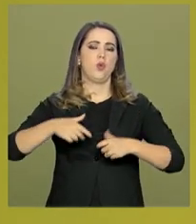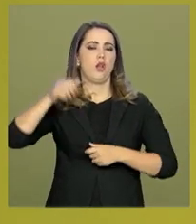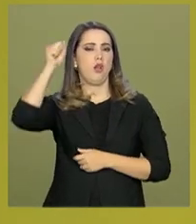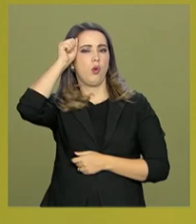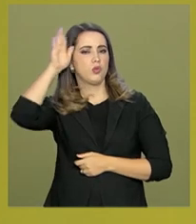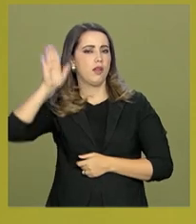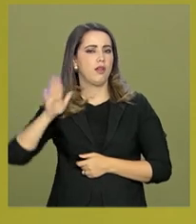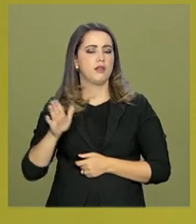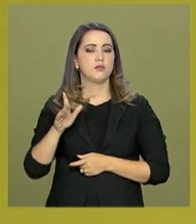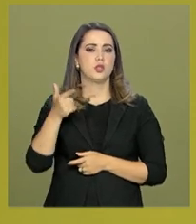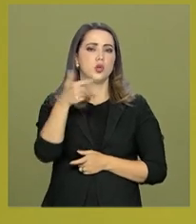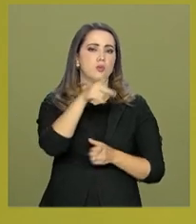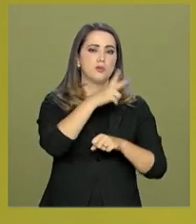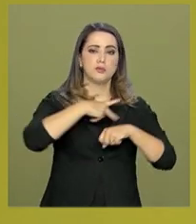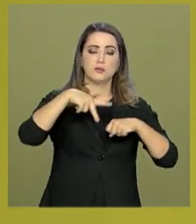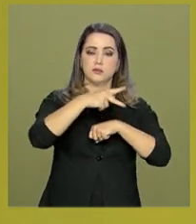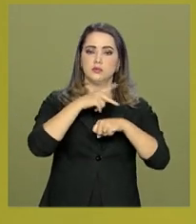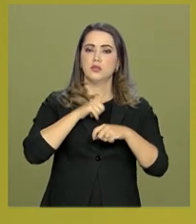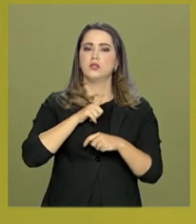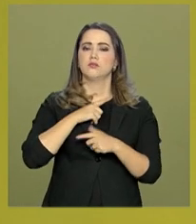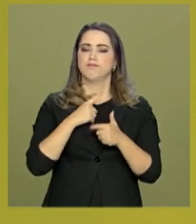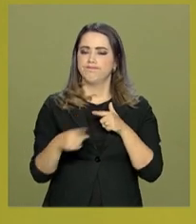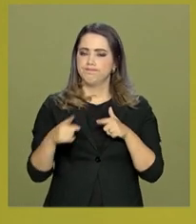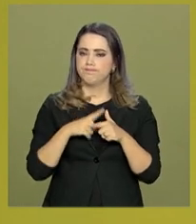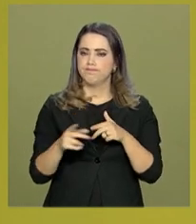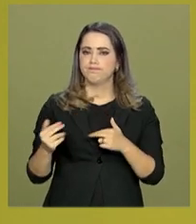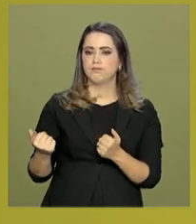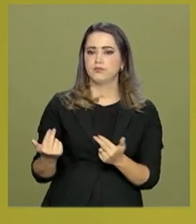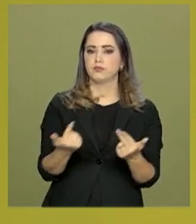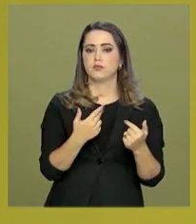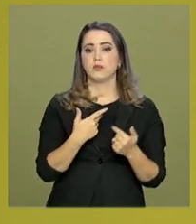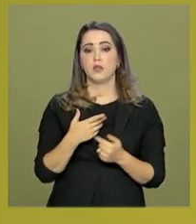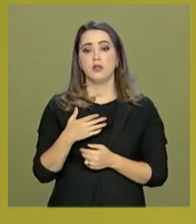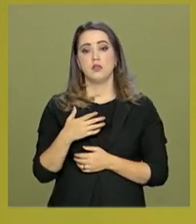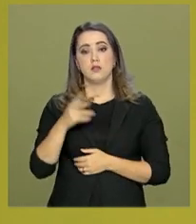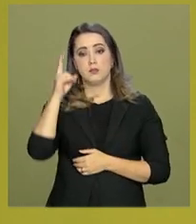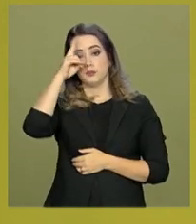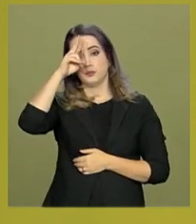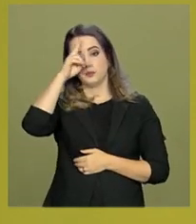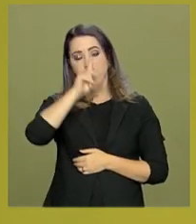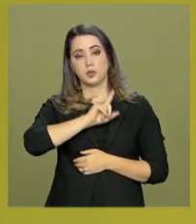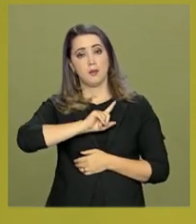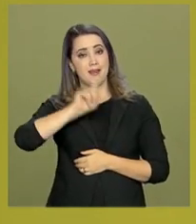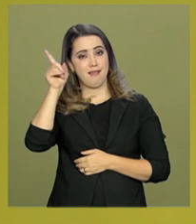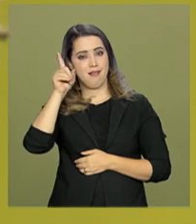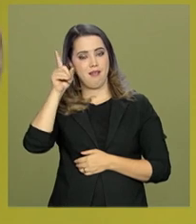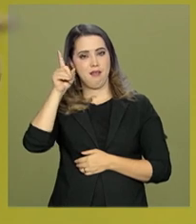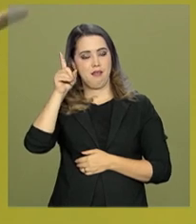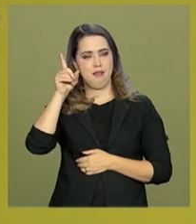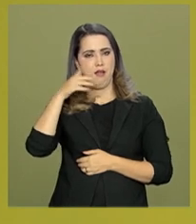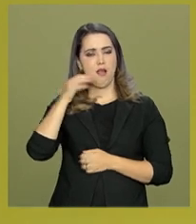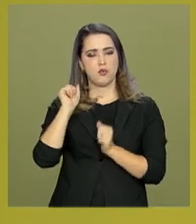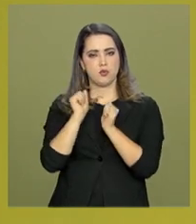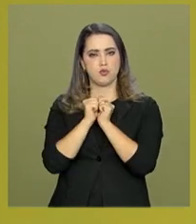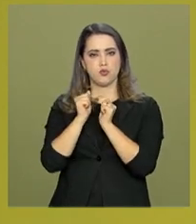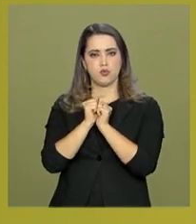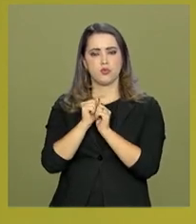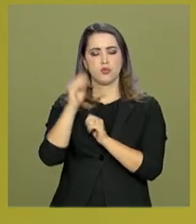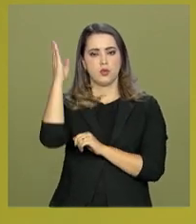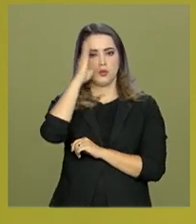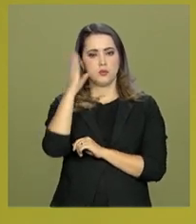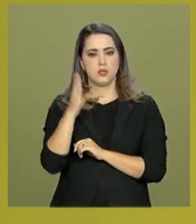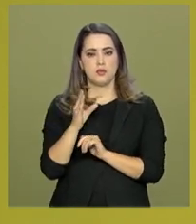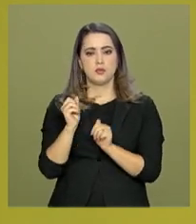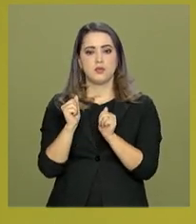outros países que passam por esses dramas e eu me recordo que laís tanto não era uma parceria entre o estado